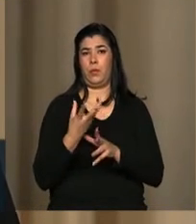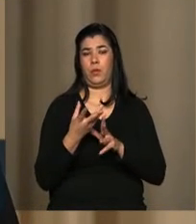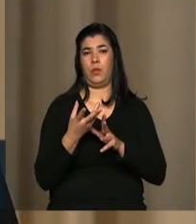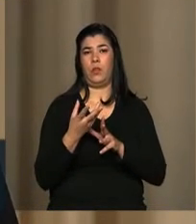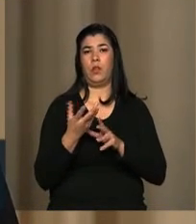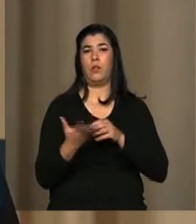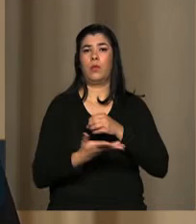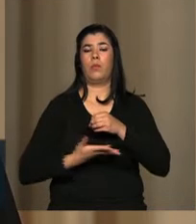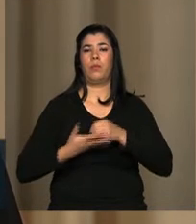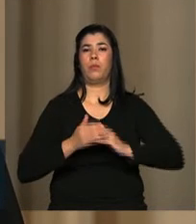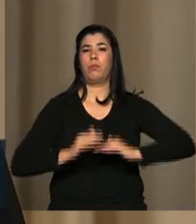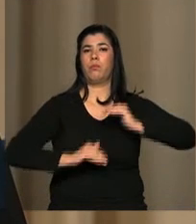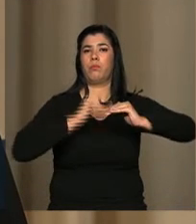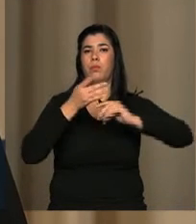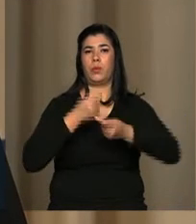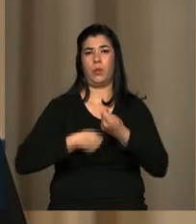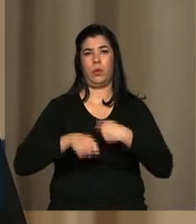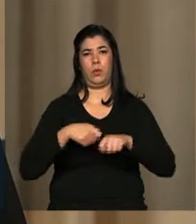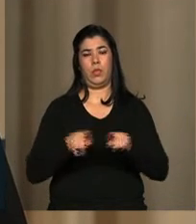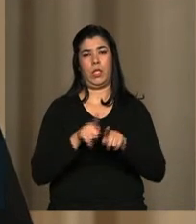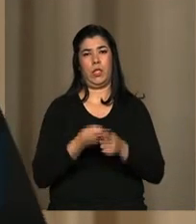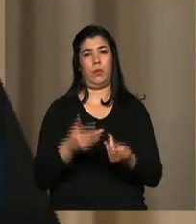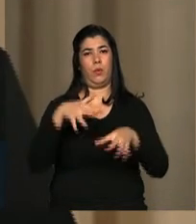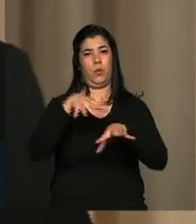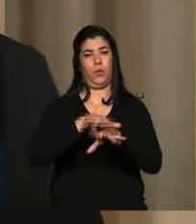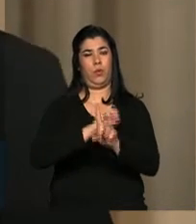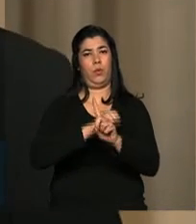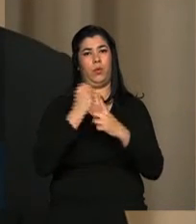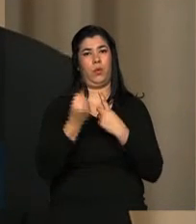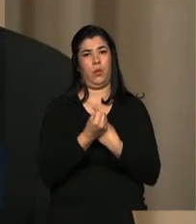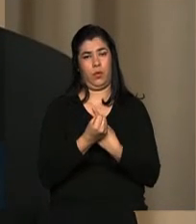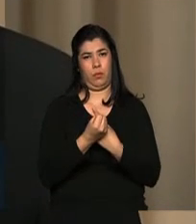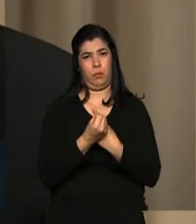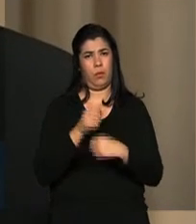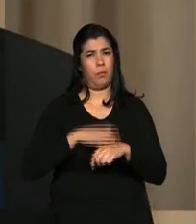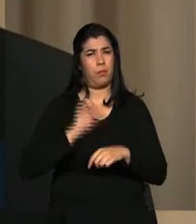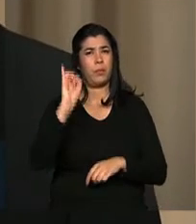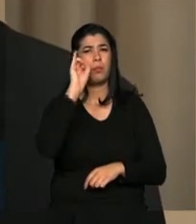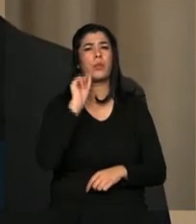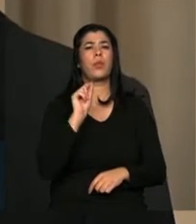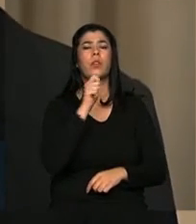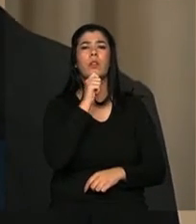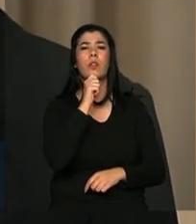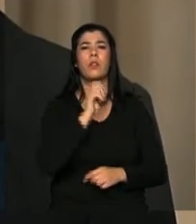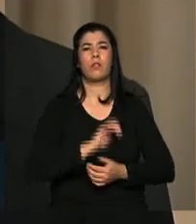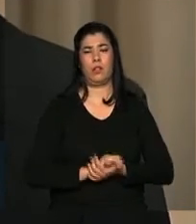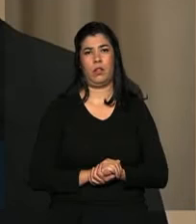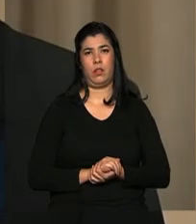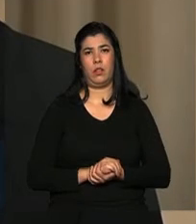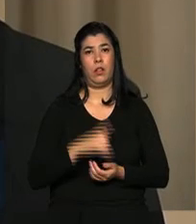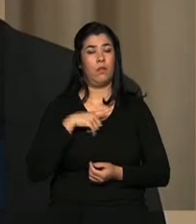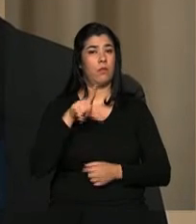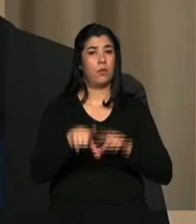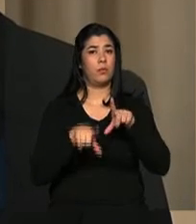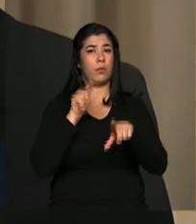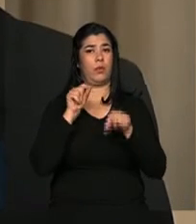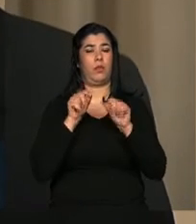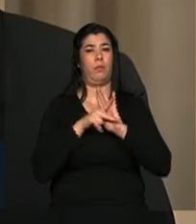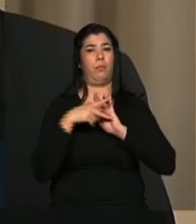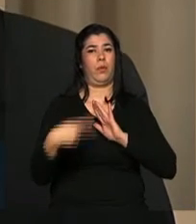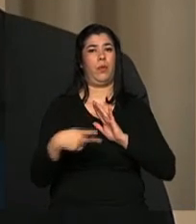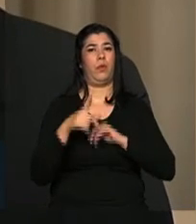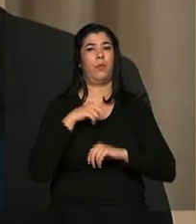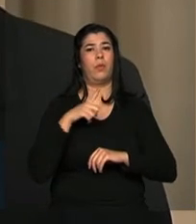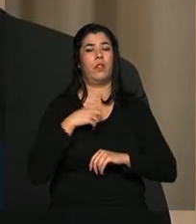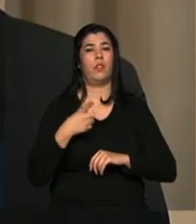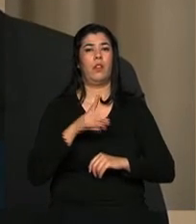do crescimento econômico e da inclusão social, mas tem sido fruto, sobretudo, de uma opção pela